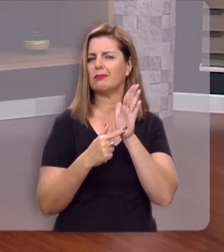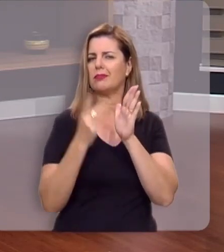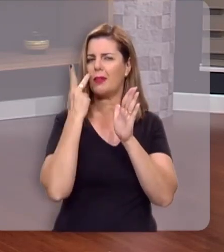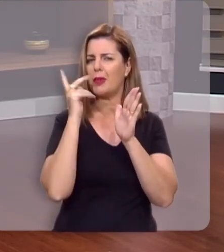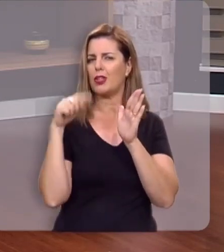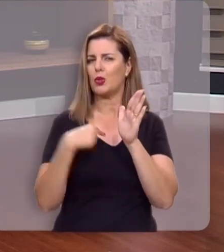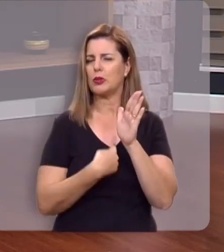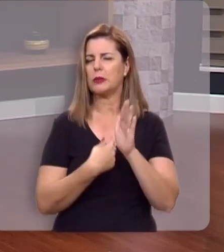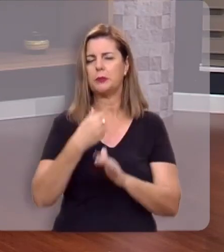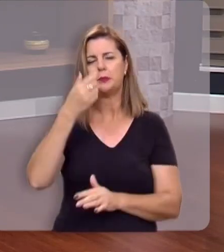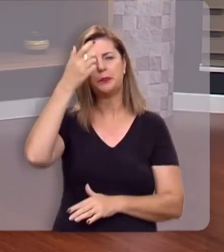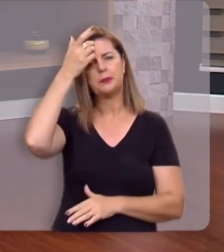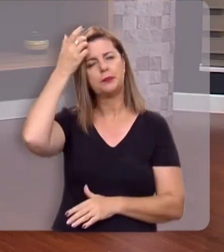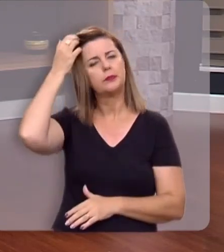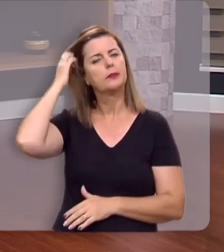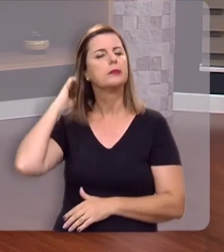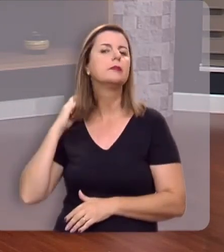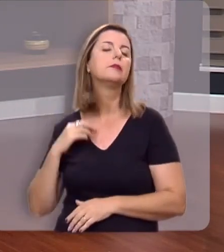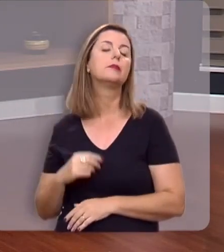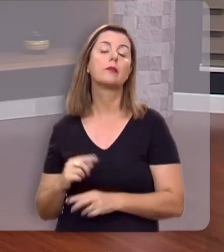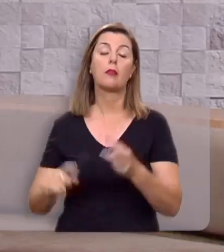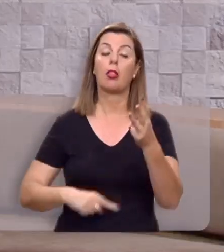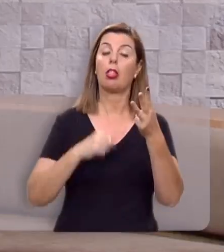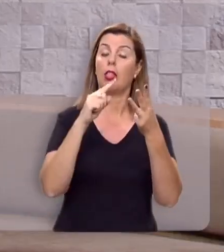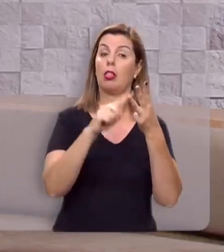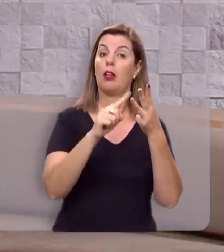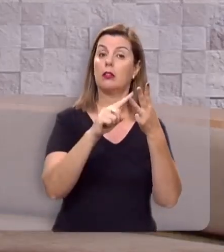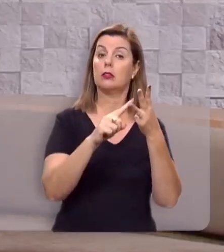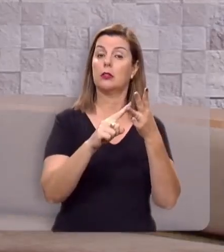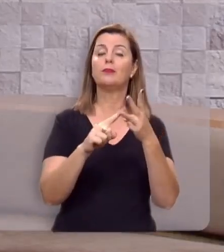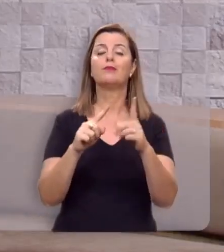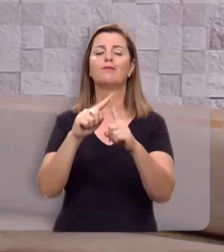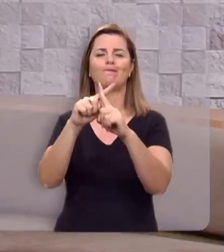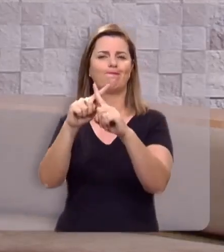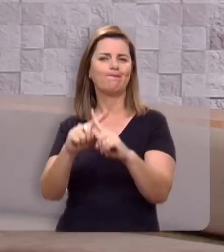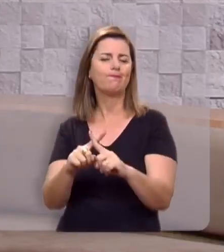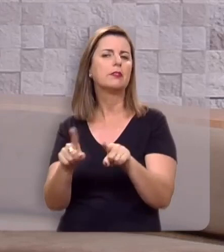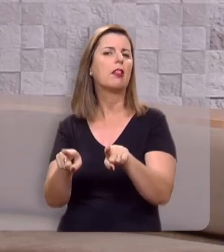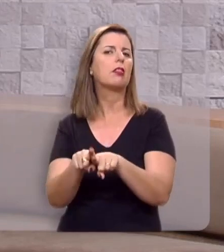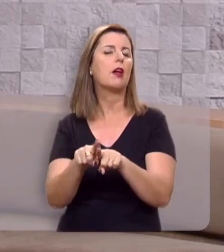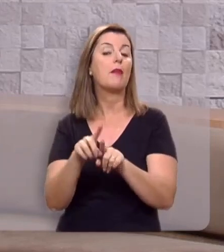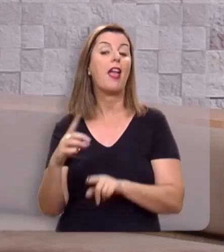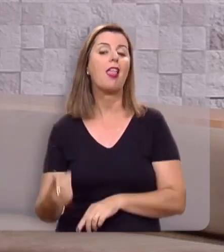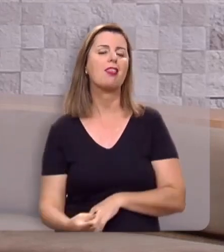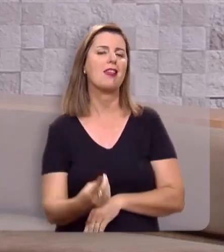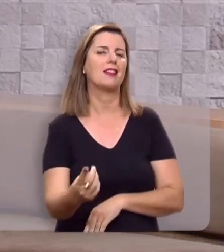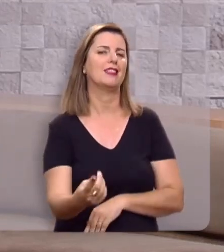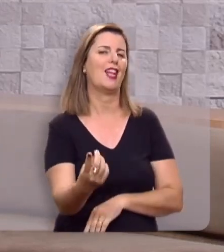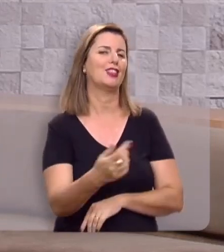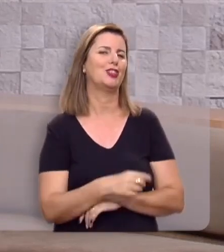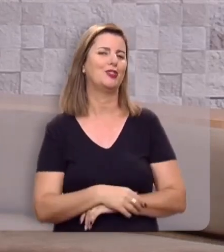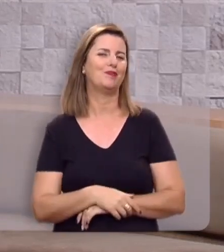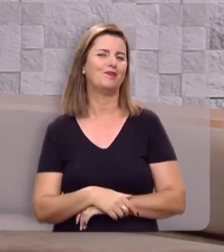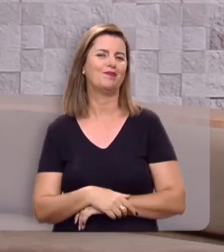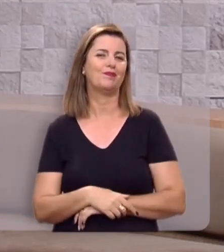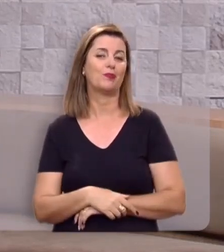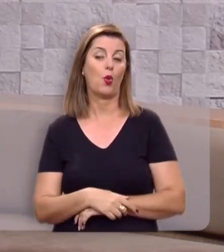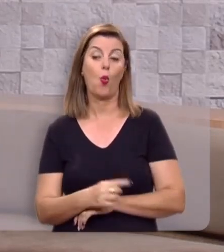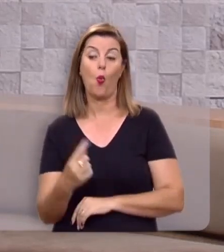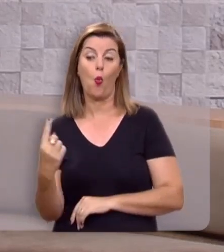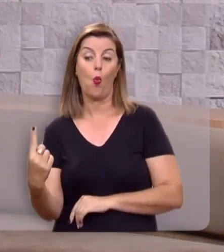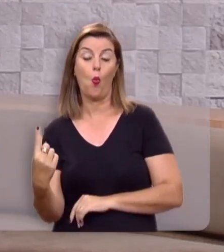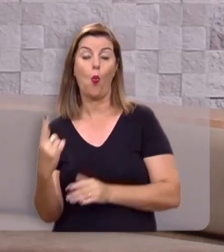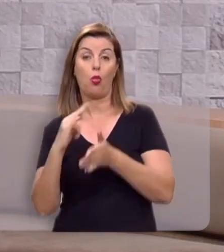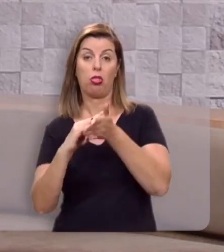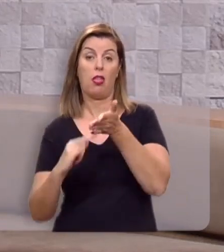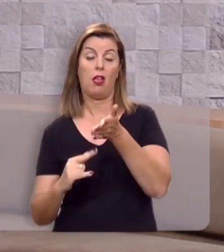isso para nós. Mas, em terceiro lugar, há aqui um contraste na eternidade.